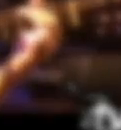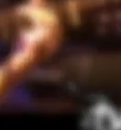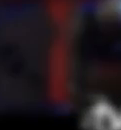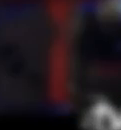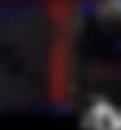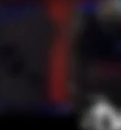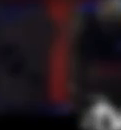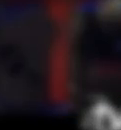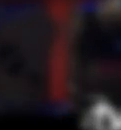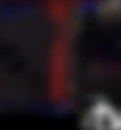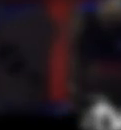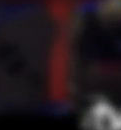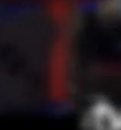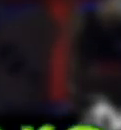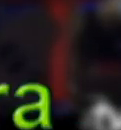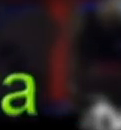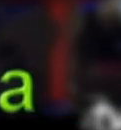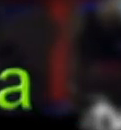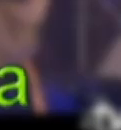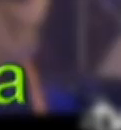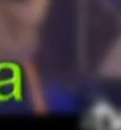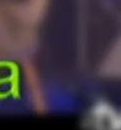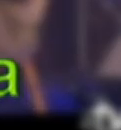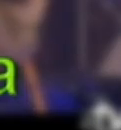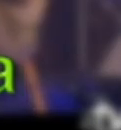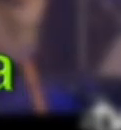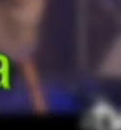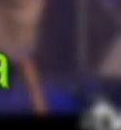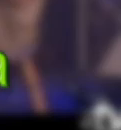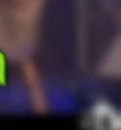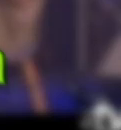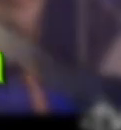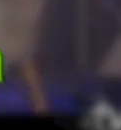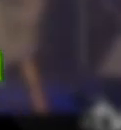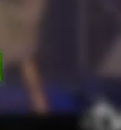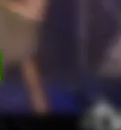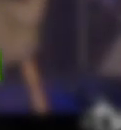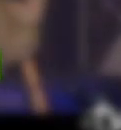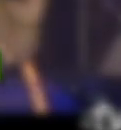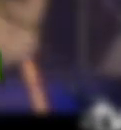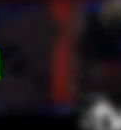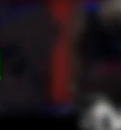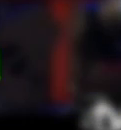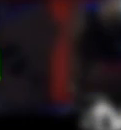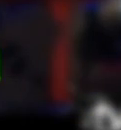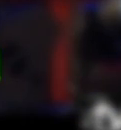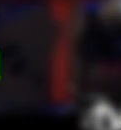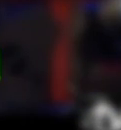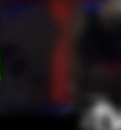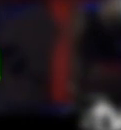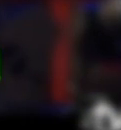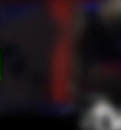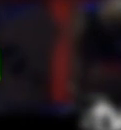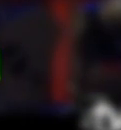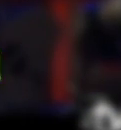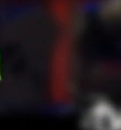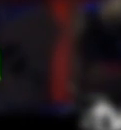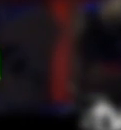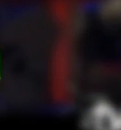junto ao peito de um missioneiro reponta a vida qual sol de verão.